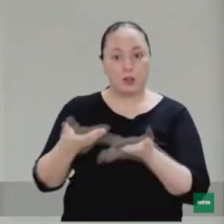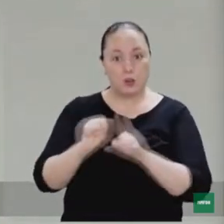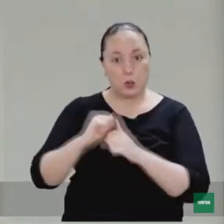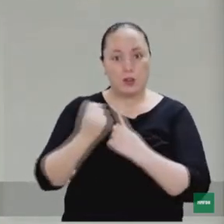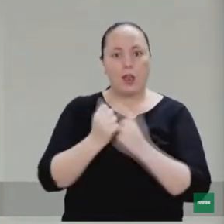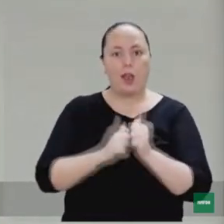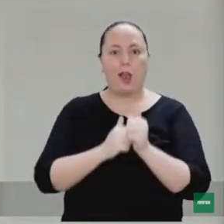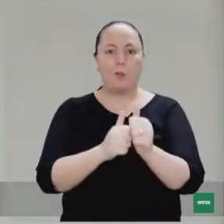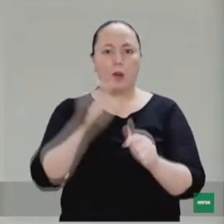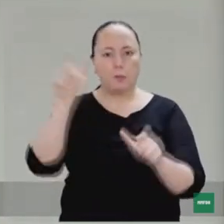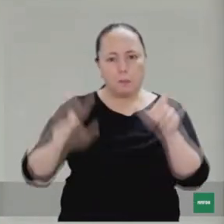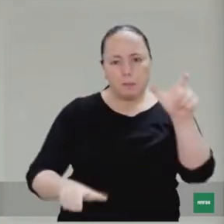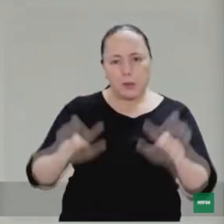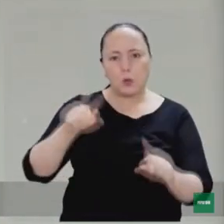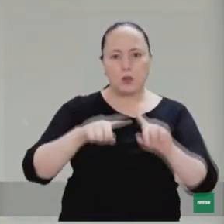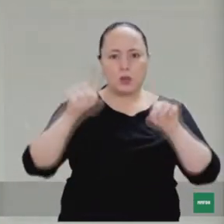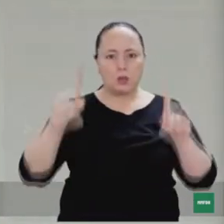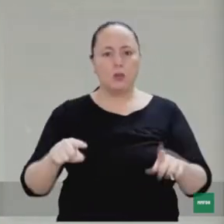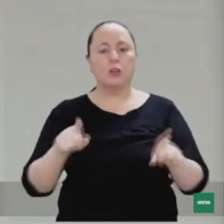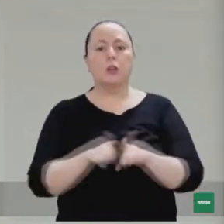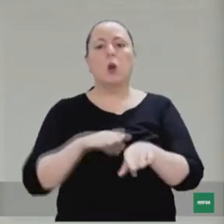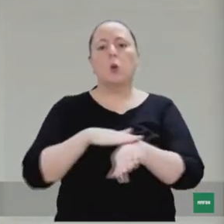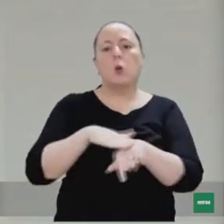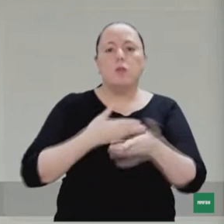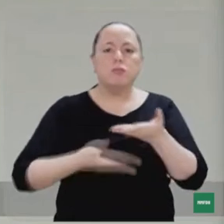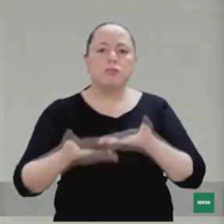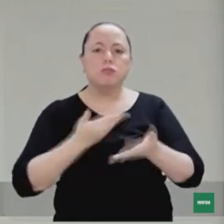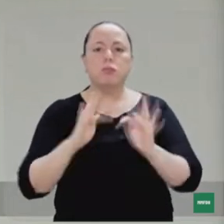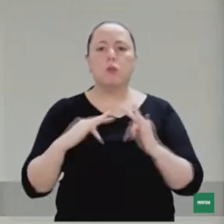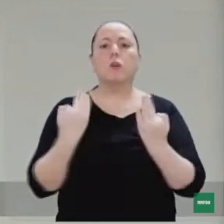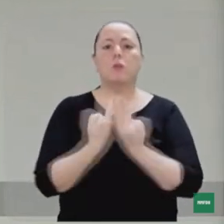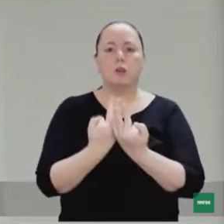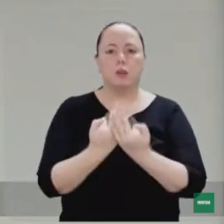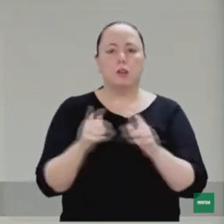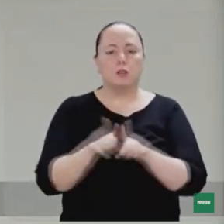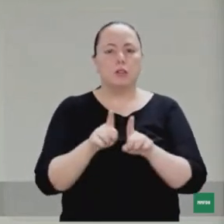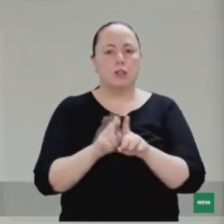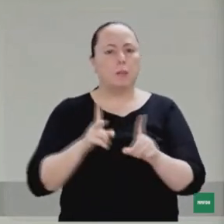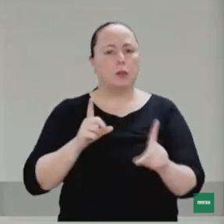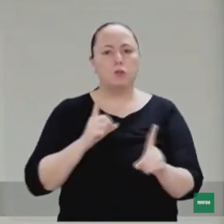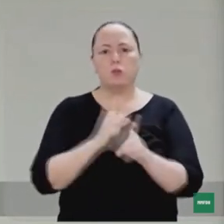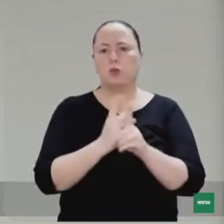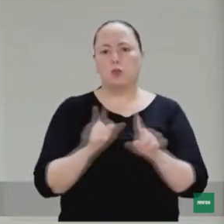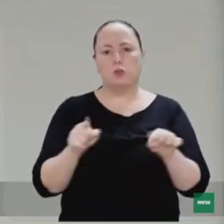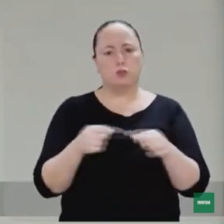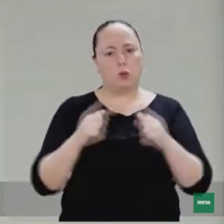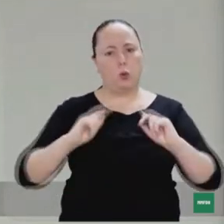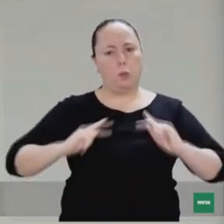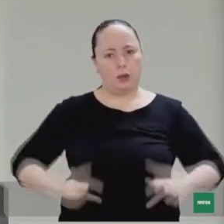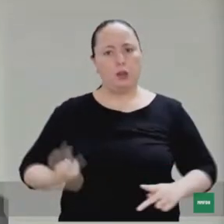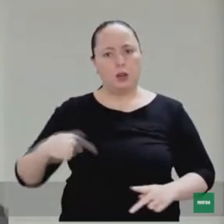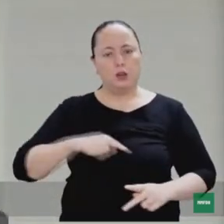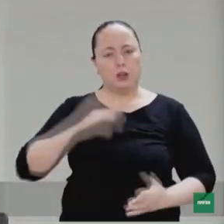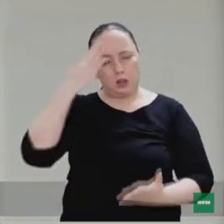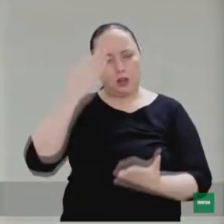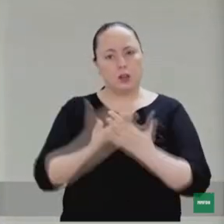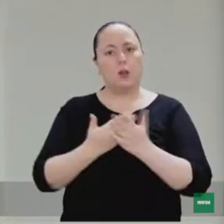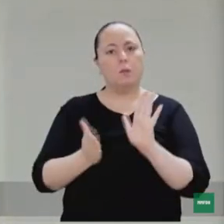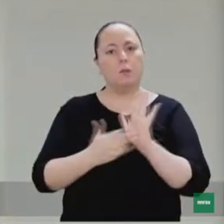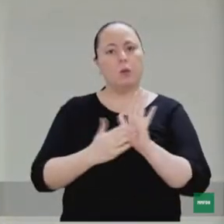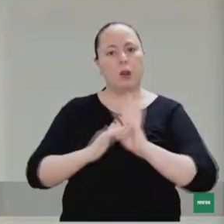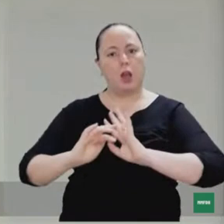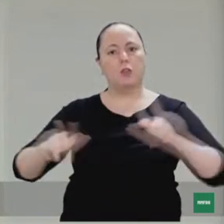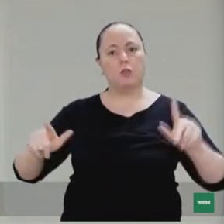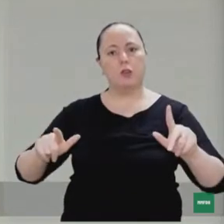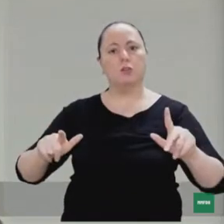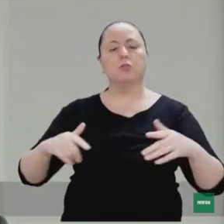juntamente com o assistente social, acompanhando e monitorando todos os associados, conversando com seus familiares, bem próximo, de forma humanizada. Nós acreditamos que o